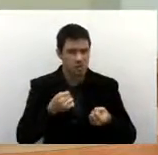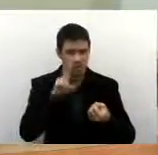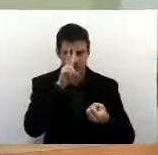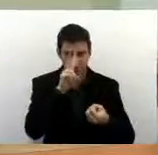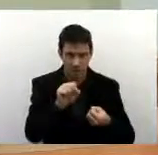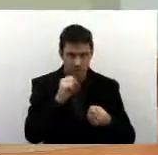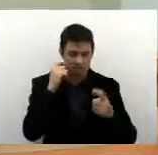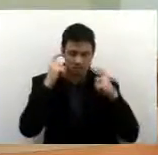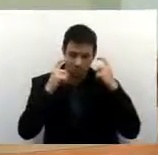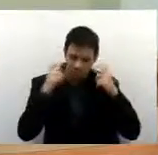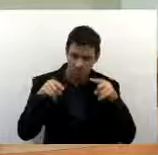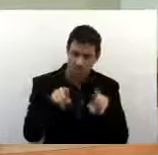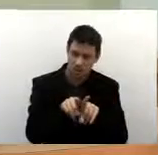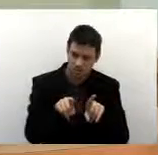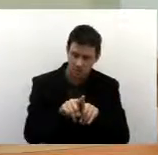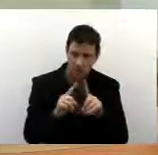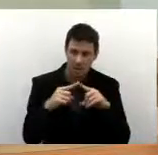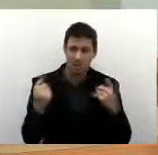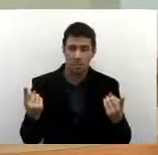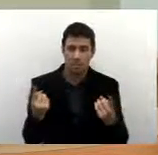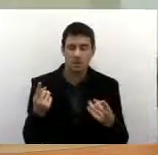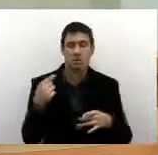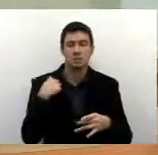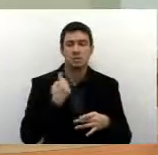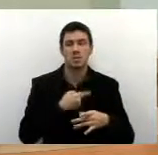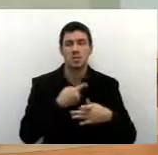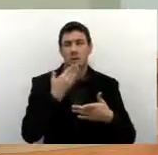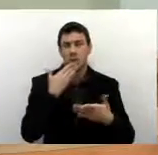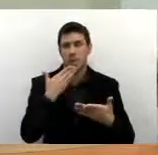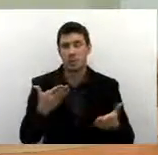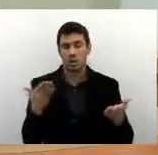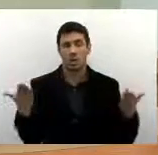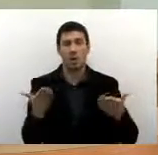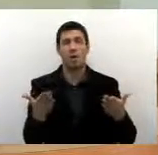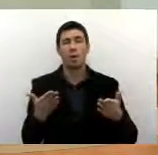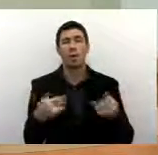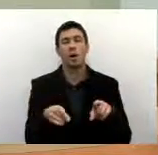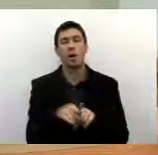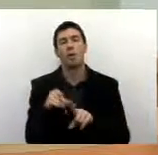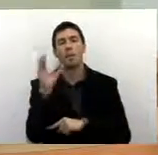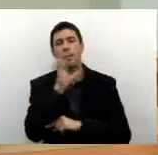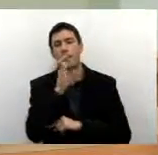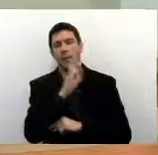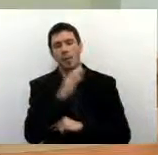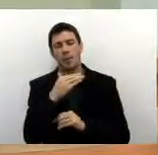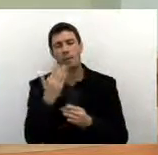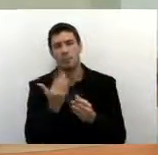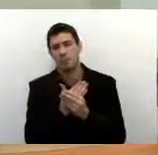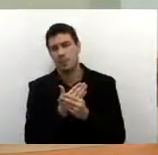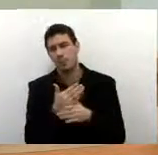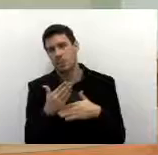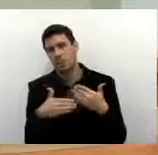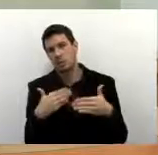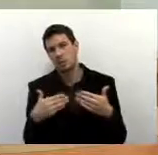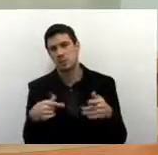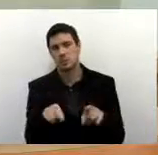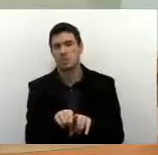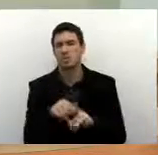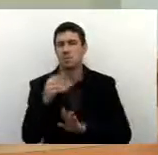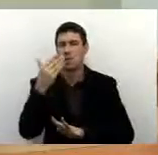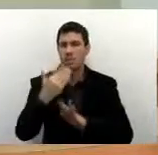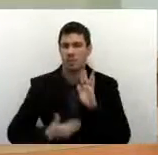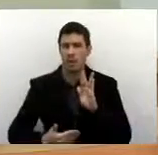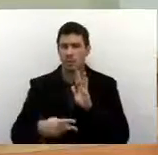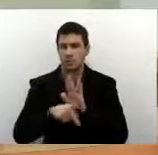sei do seu empenho e da sua preocupação também. Mas a gente pediu agora, recentemente, aí vista de um processo, veio metade dele,